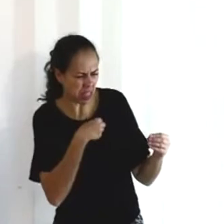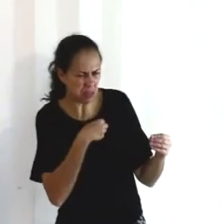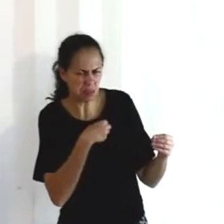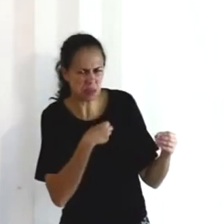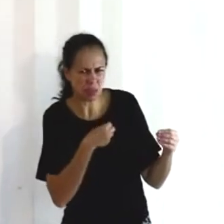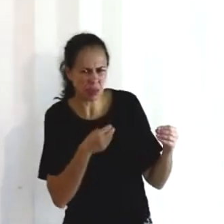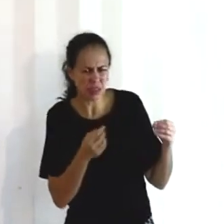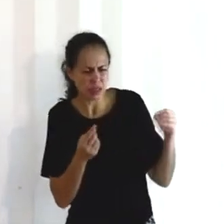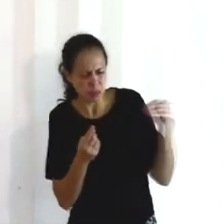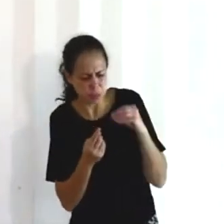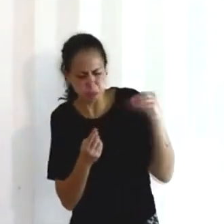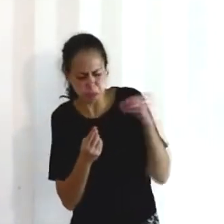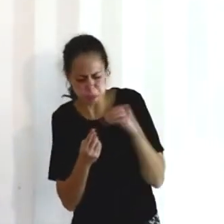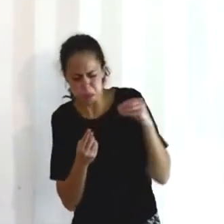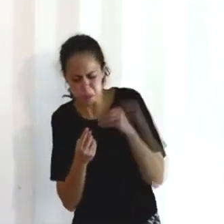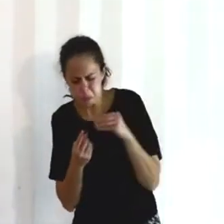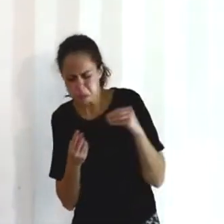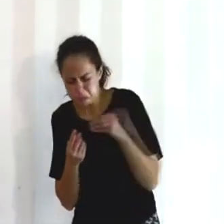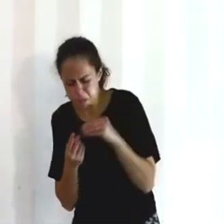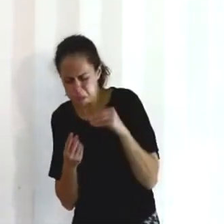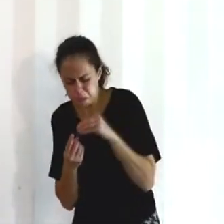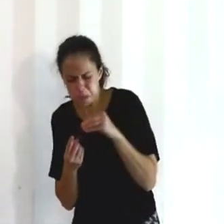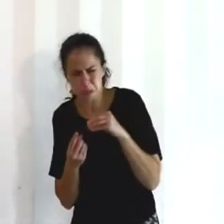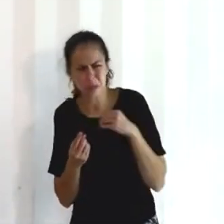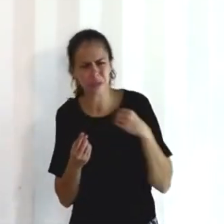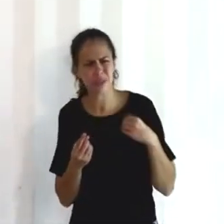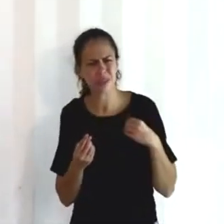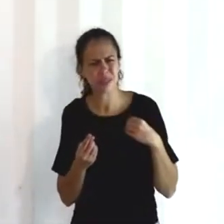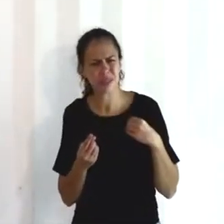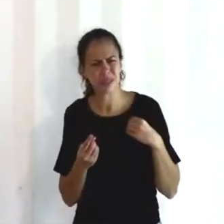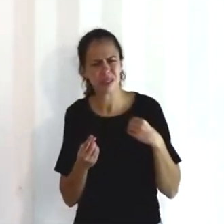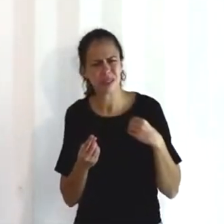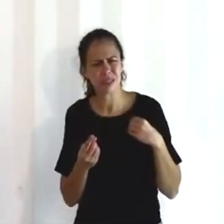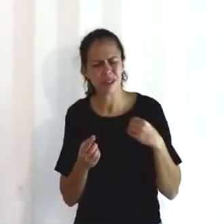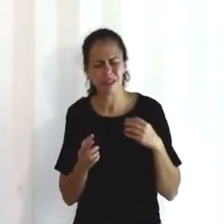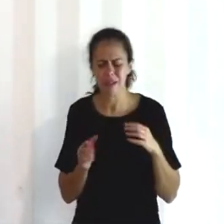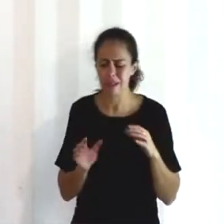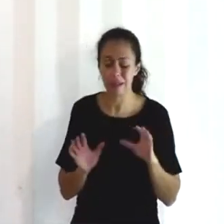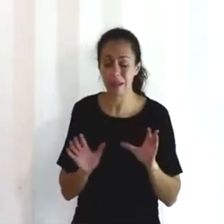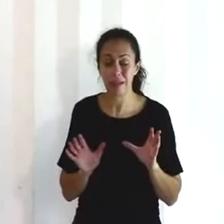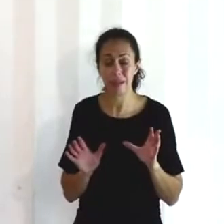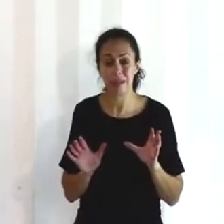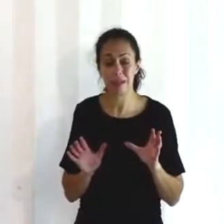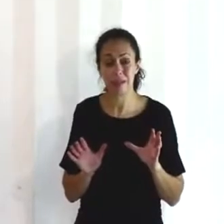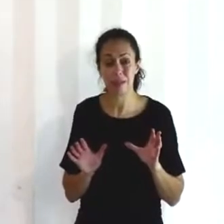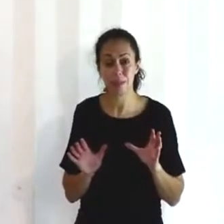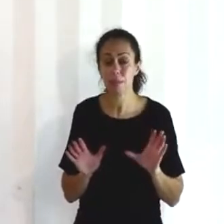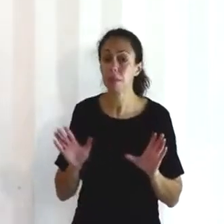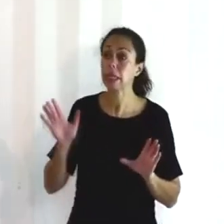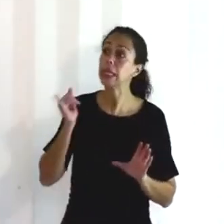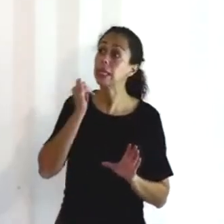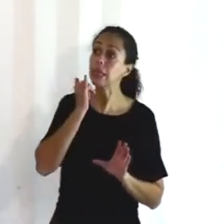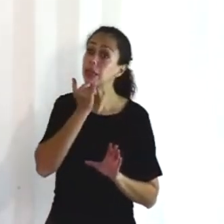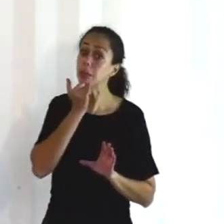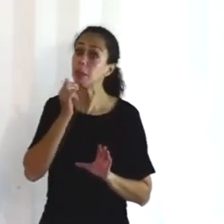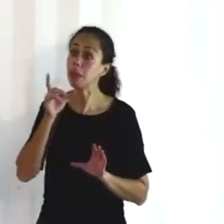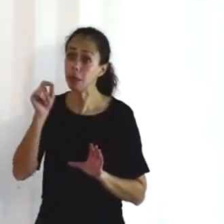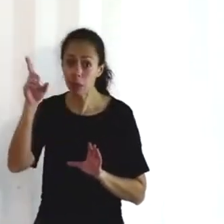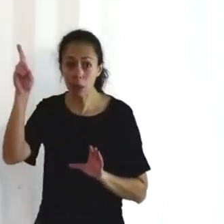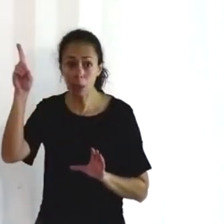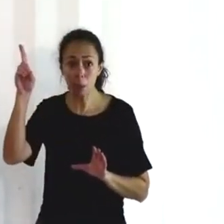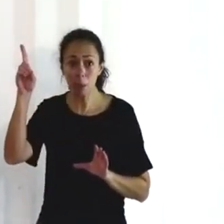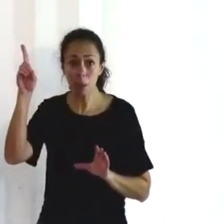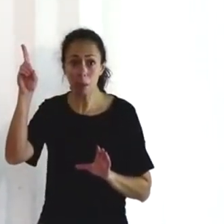nós. E o Senhor Deus perdoou os nossos pecados. O Senhor perdoou o nosso pecado